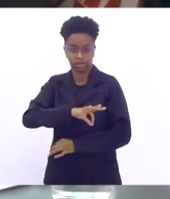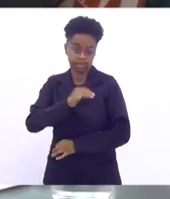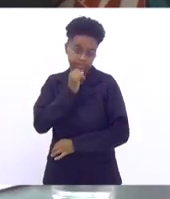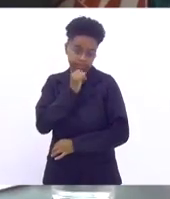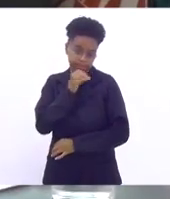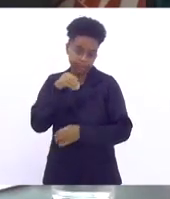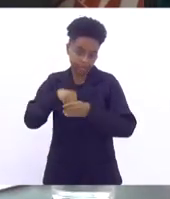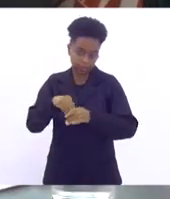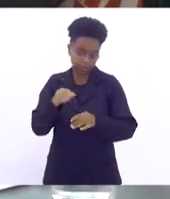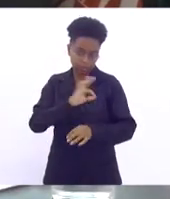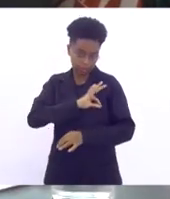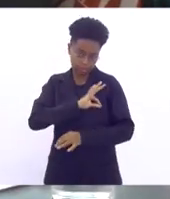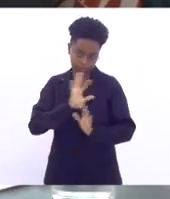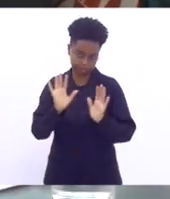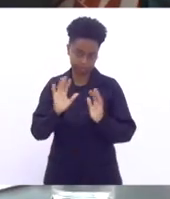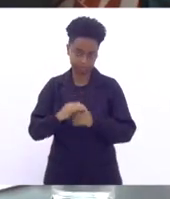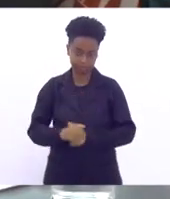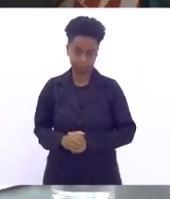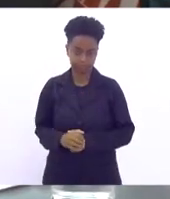Polícia Militar